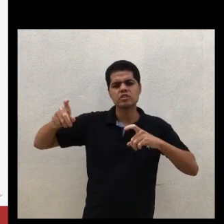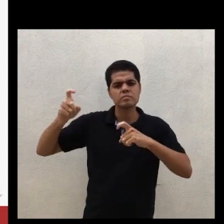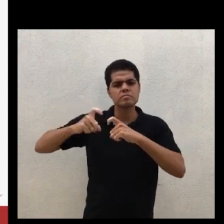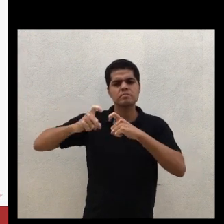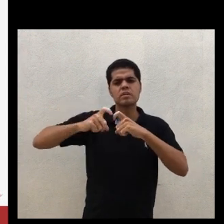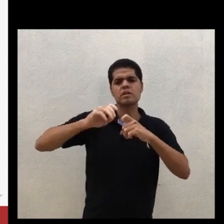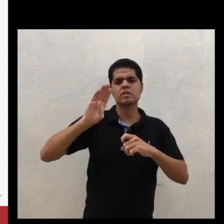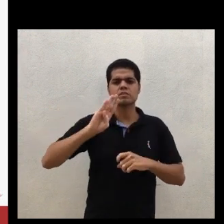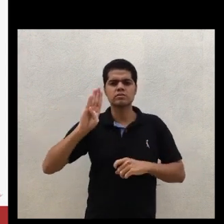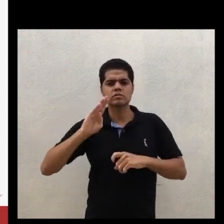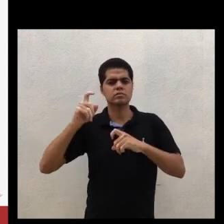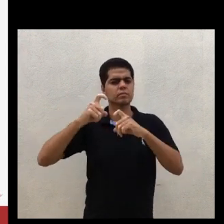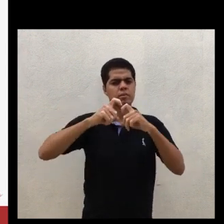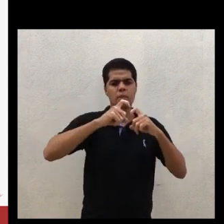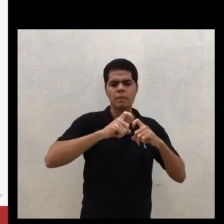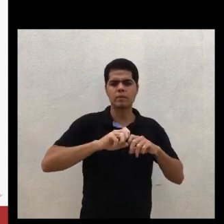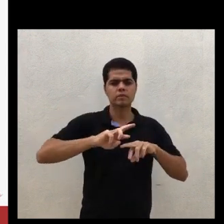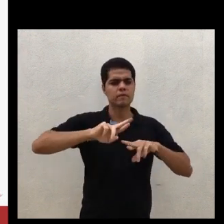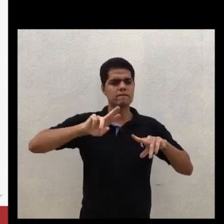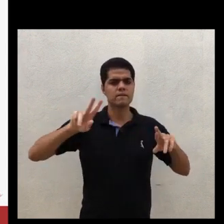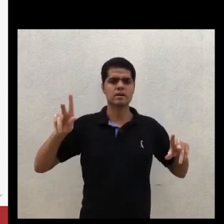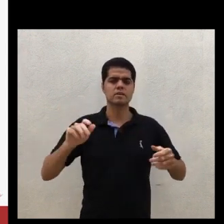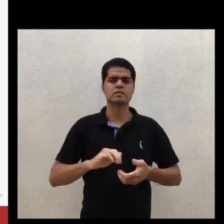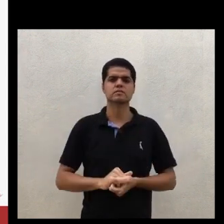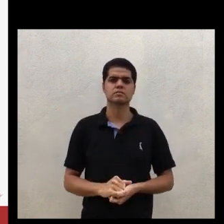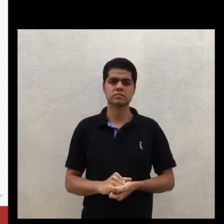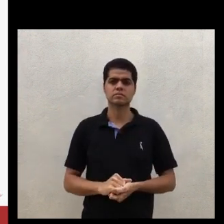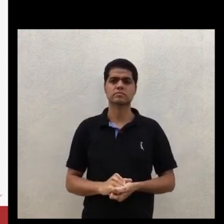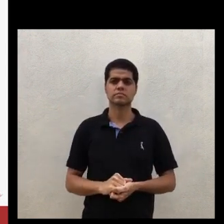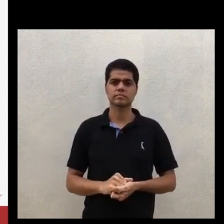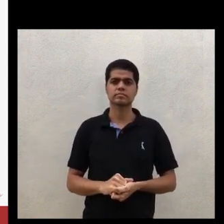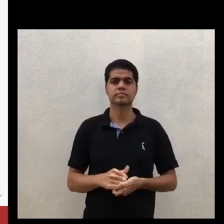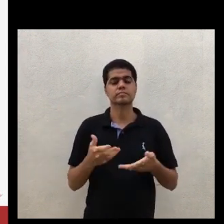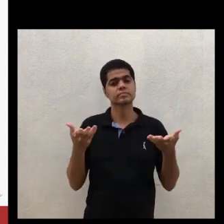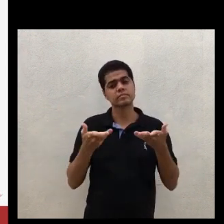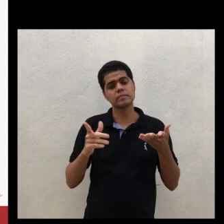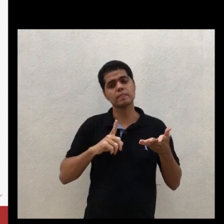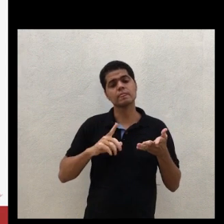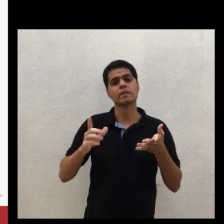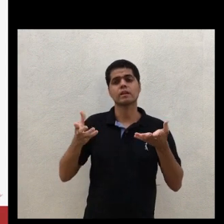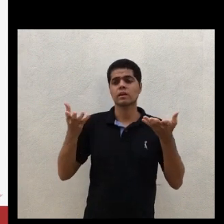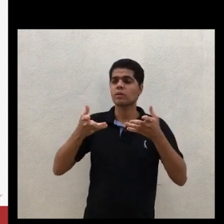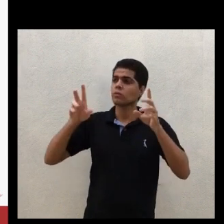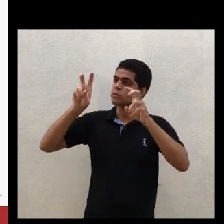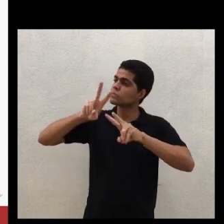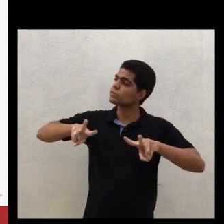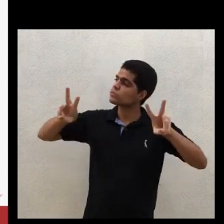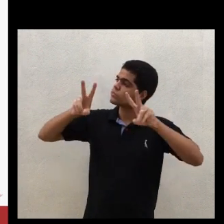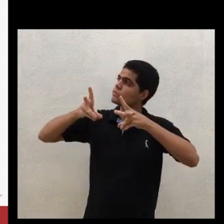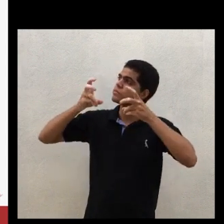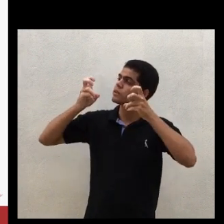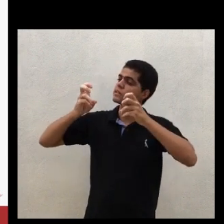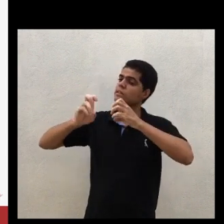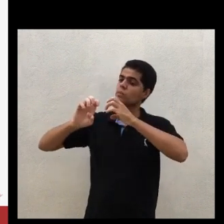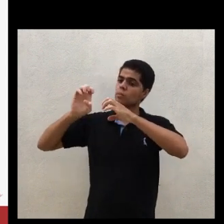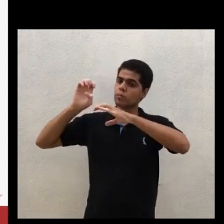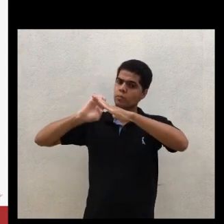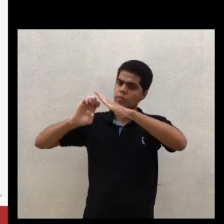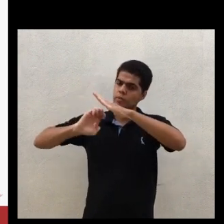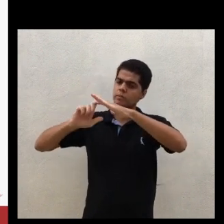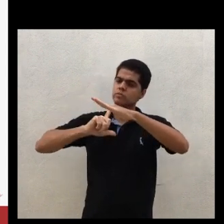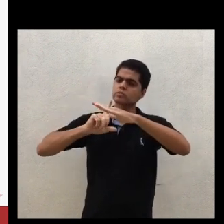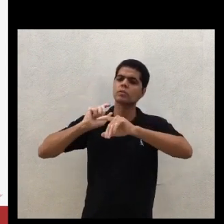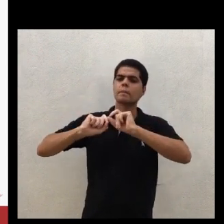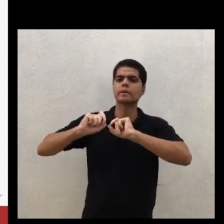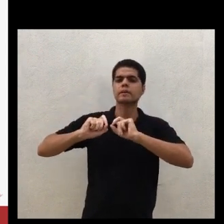Engenharia médica, biomédica. Né? Então aqui eu tenho um equipamento, um artigo que mostra um equipamento que ele